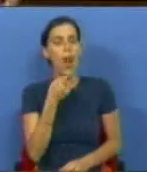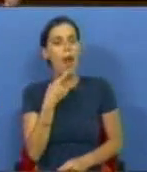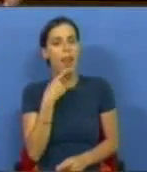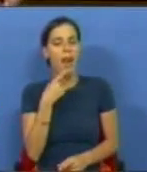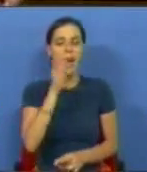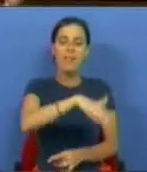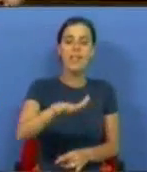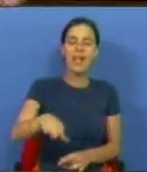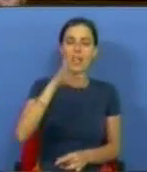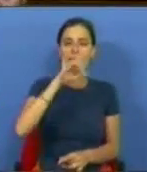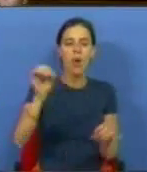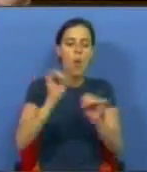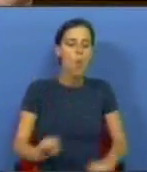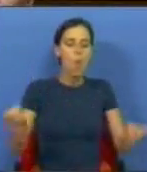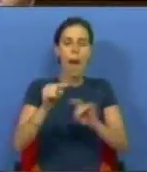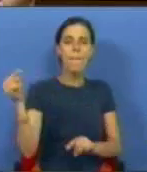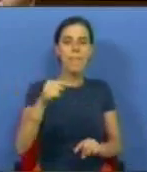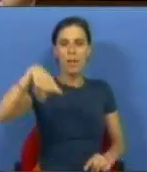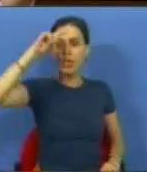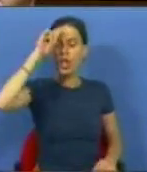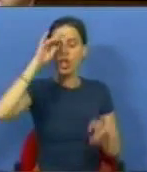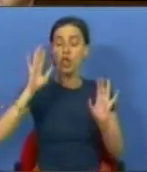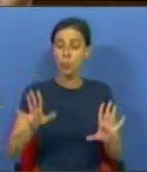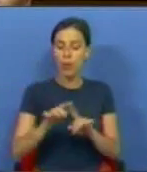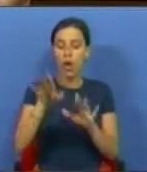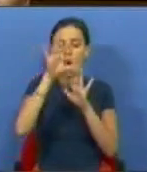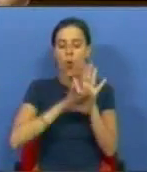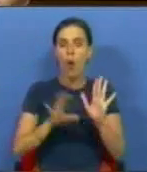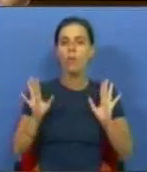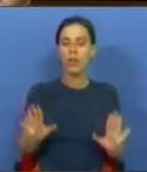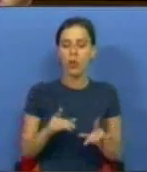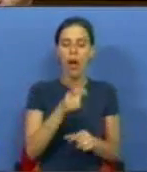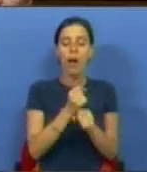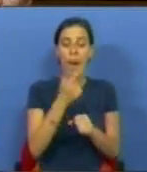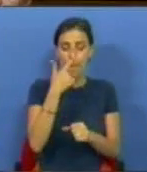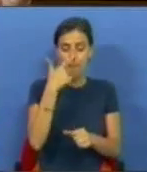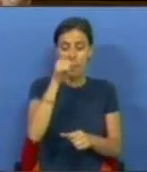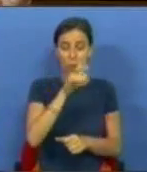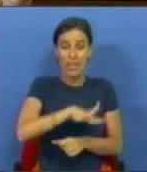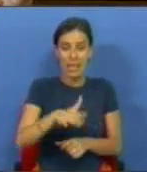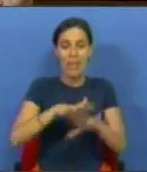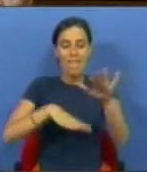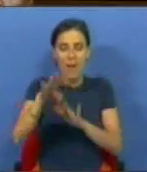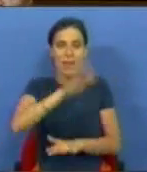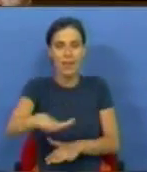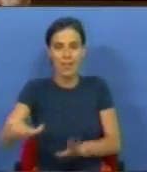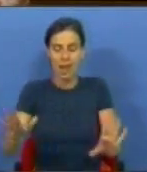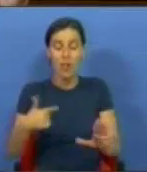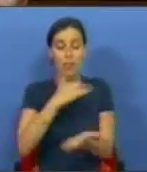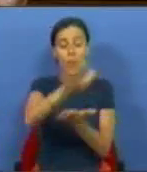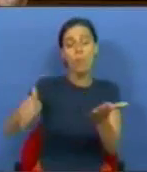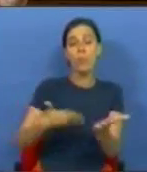com a ciência se não se tem o mínimo de respeito pelas condições em que os cientistas produzem ciência. Nós